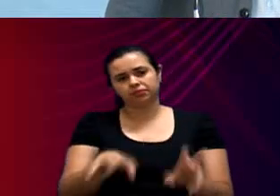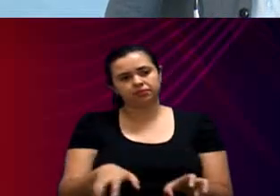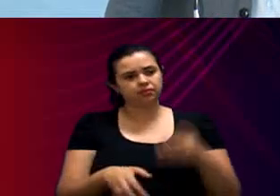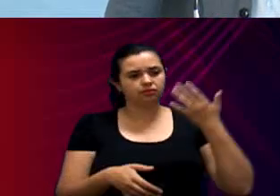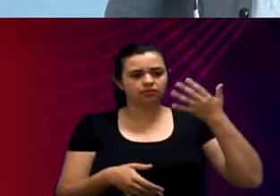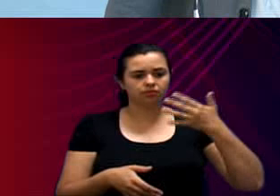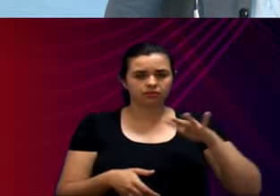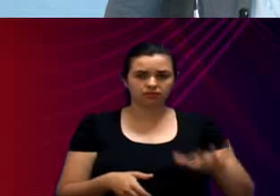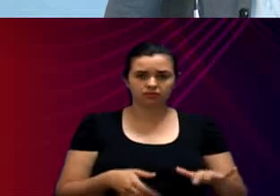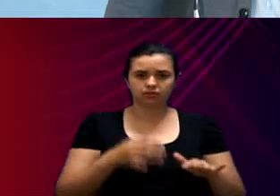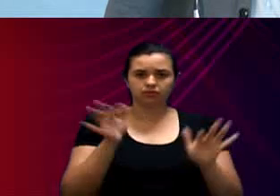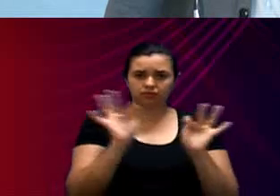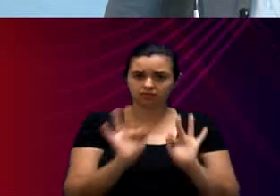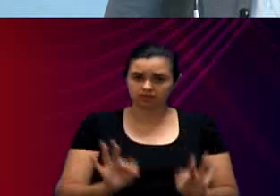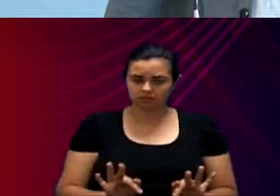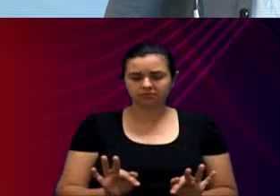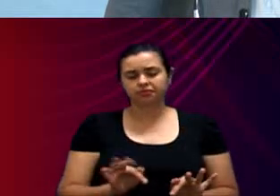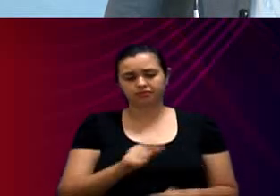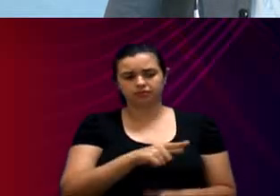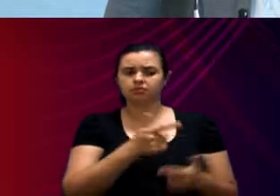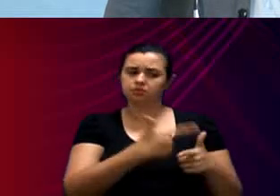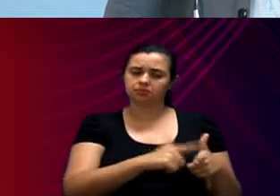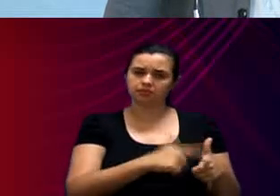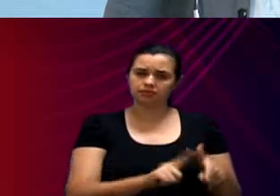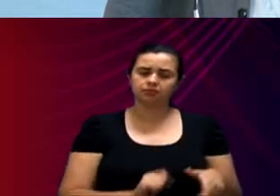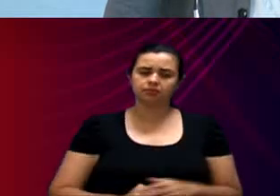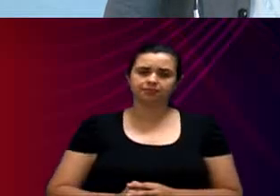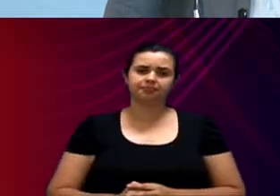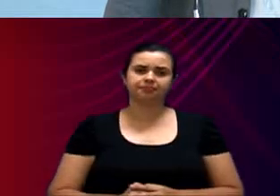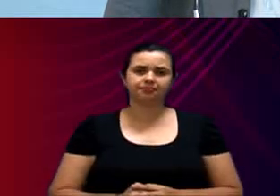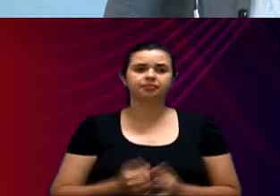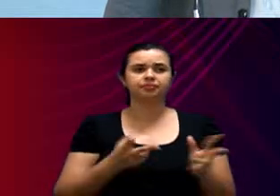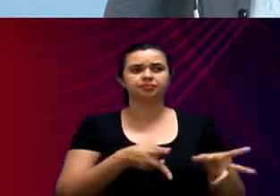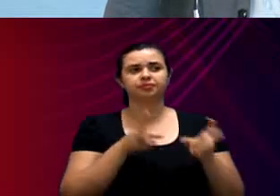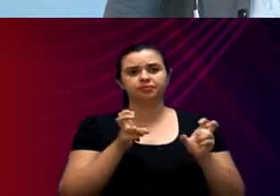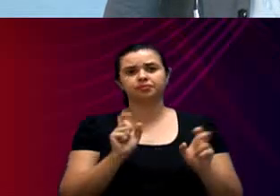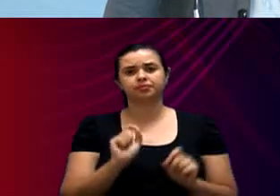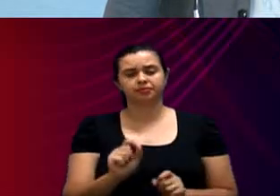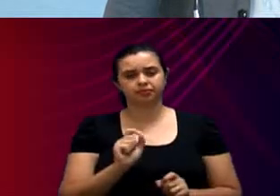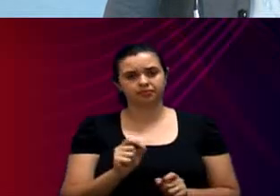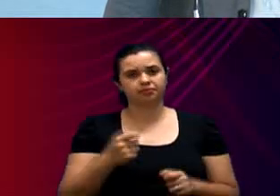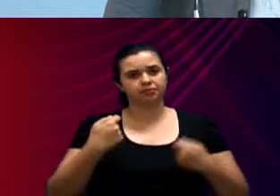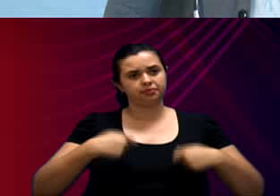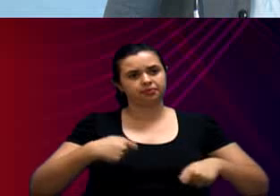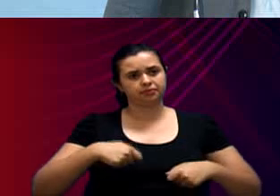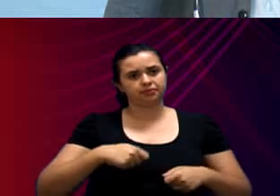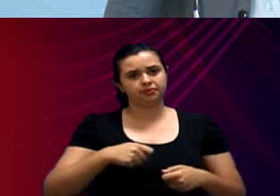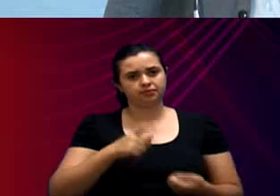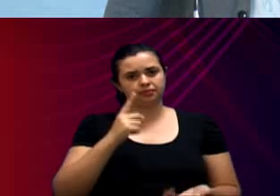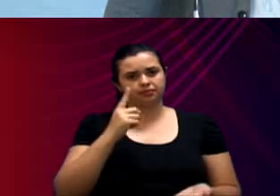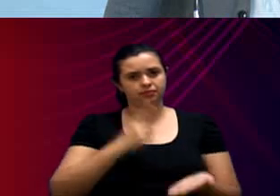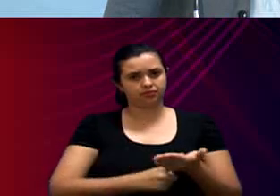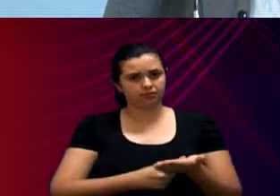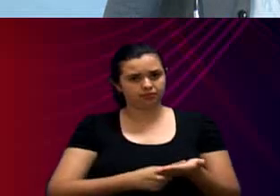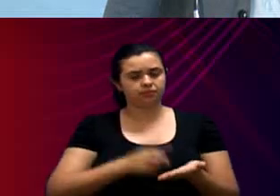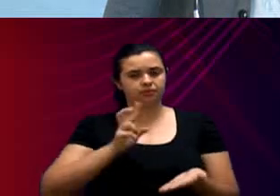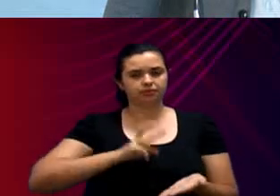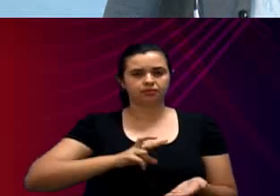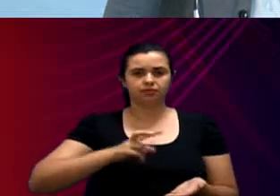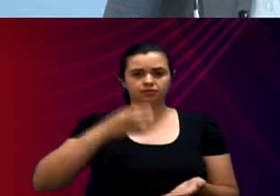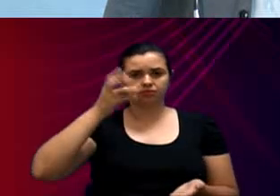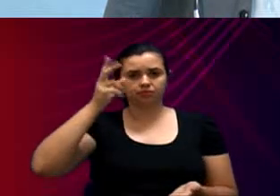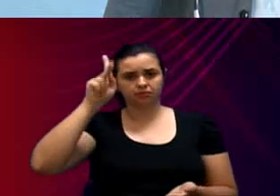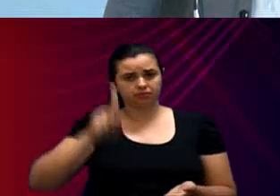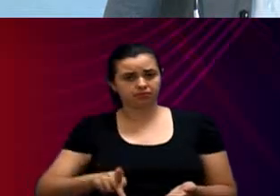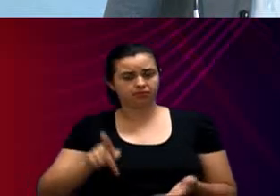Uma intermediação, o entendimento que a gente está tendo aqui é que há um compromisso do presidente da casa, do líder do governo, e